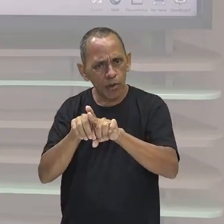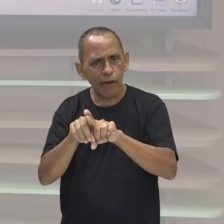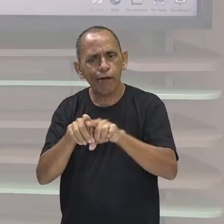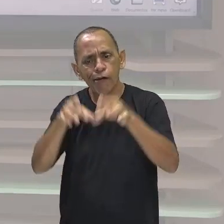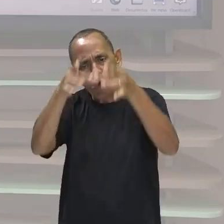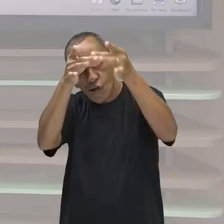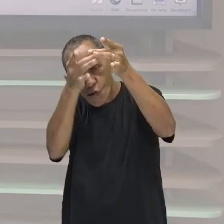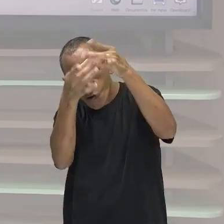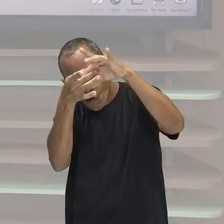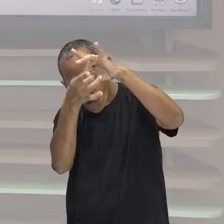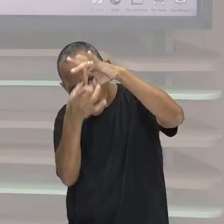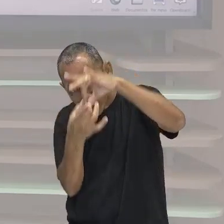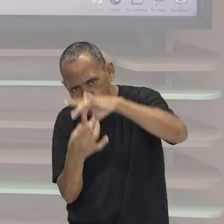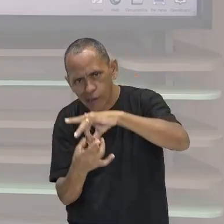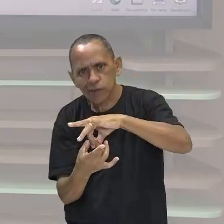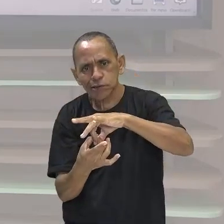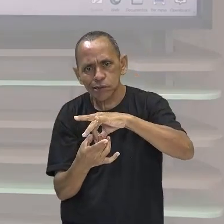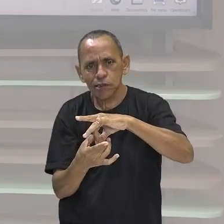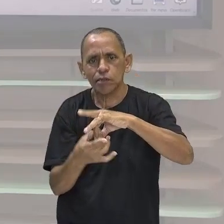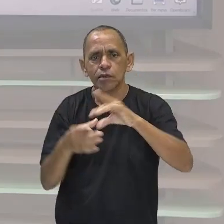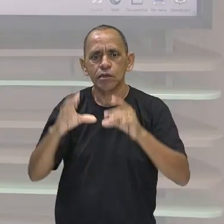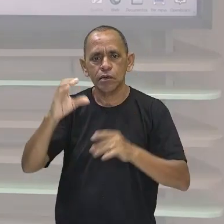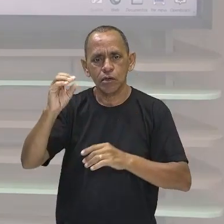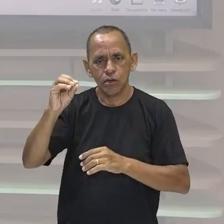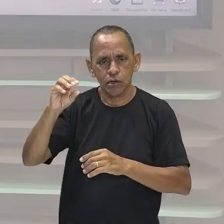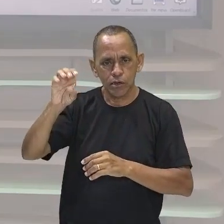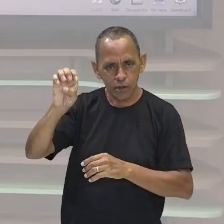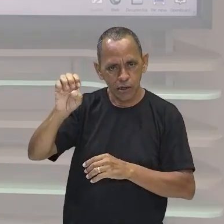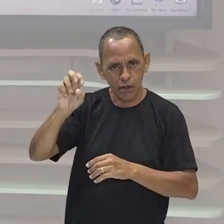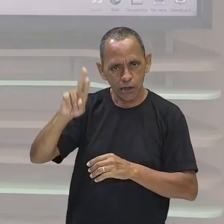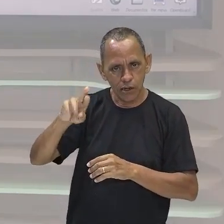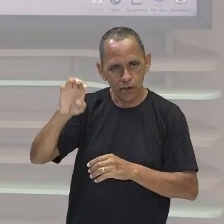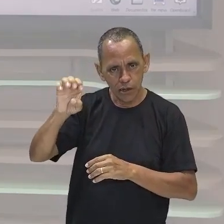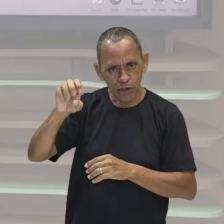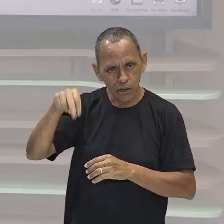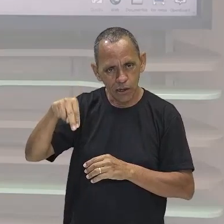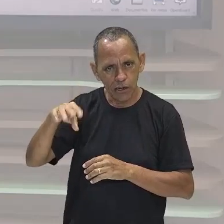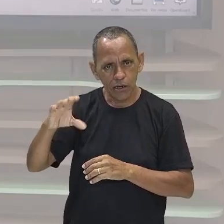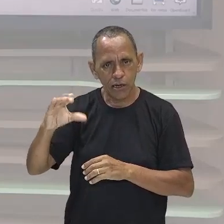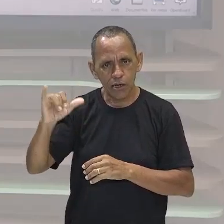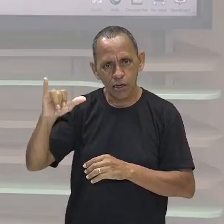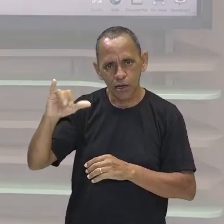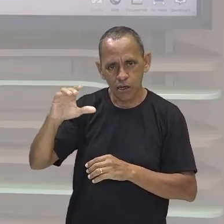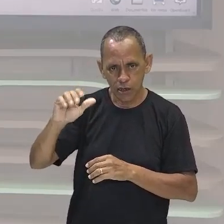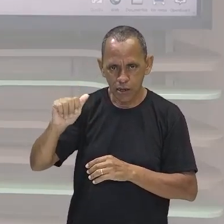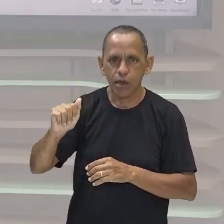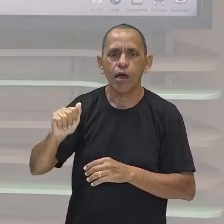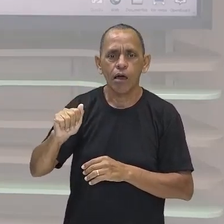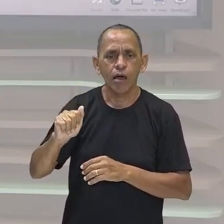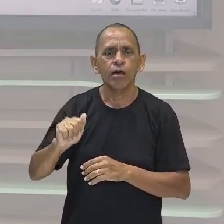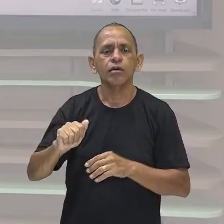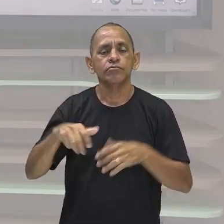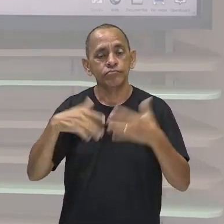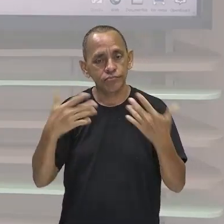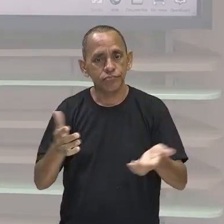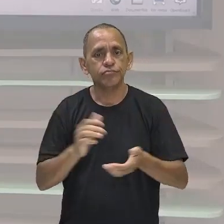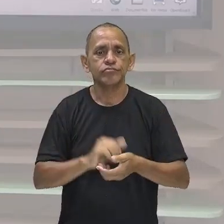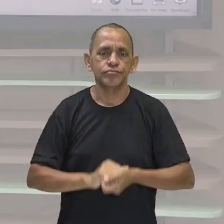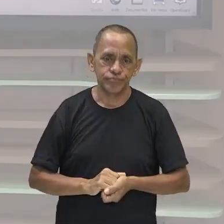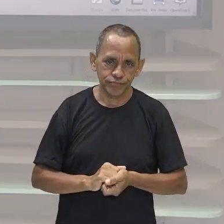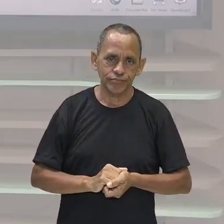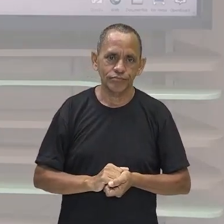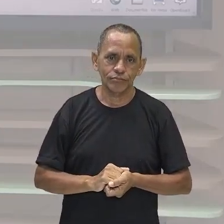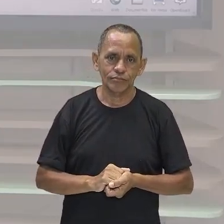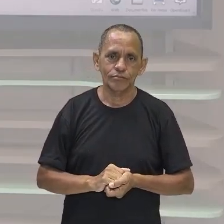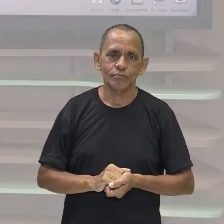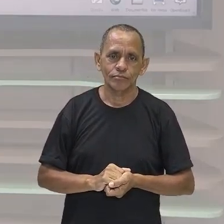Urubu não, aves já é um sinônimo, olha como o autor também utiliza de sinônimos. Então, urubu, guarani. Aí o texto